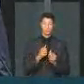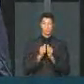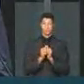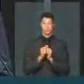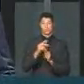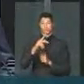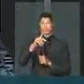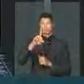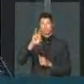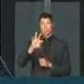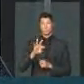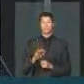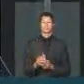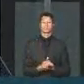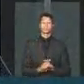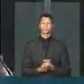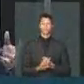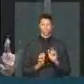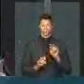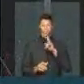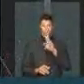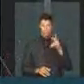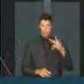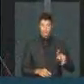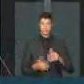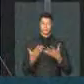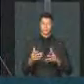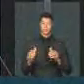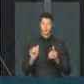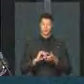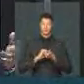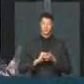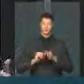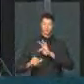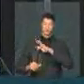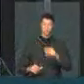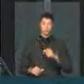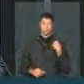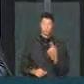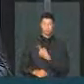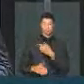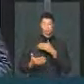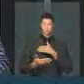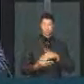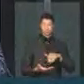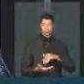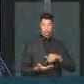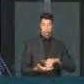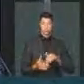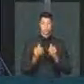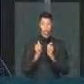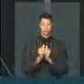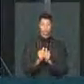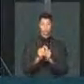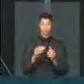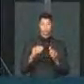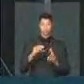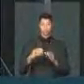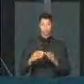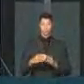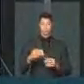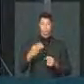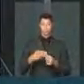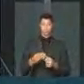partido do PDT. De forma que, em nome deles, quero cumprimentar todos os nossos secretários, toda a equipe do